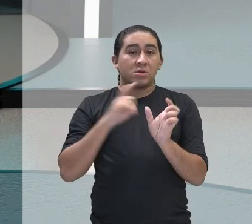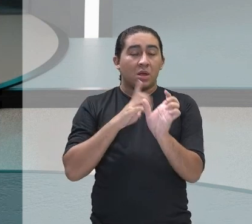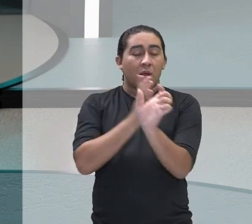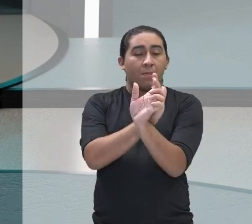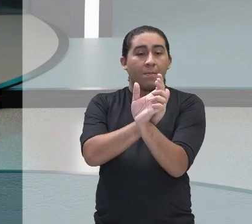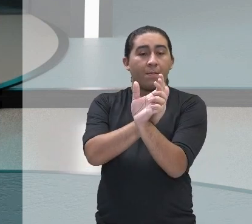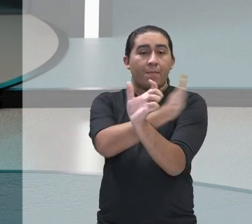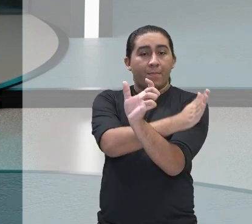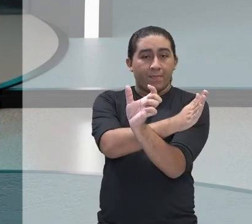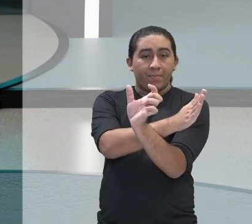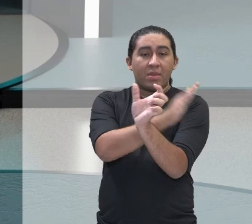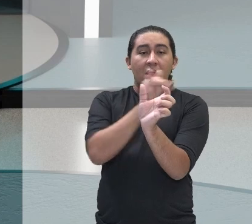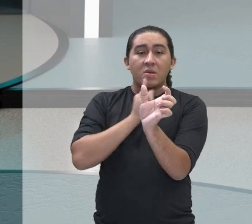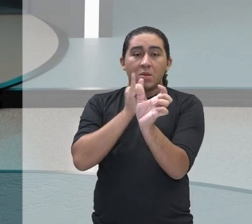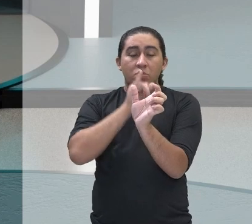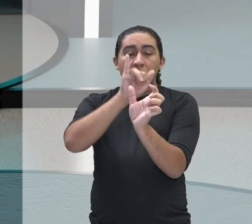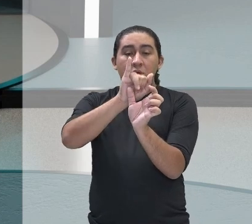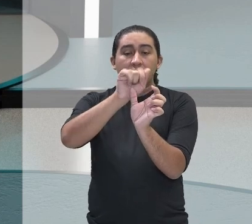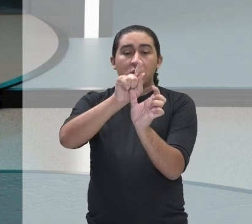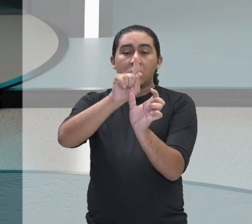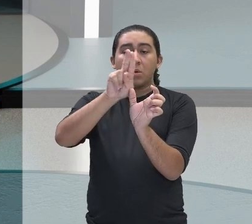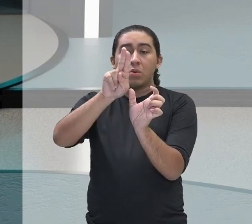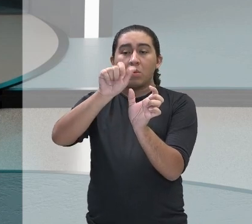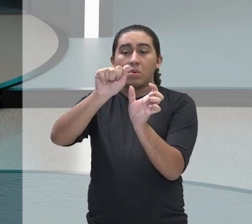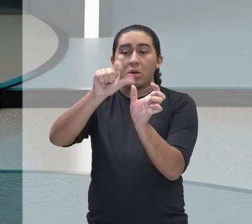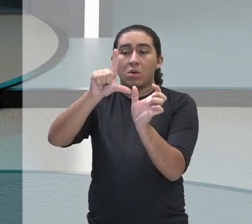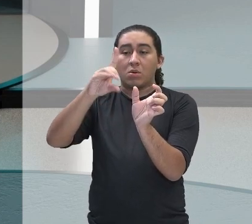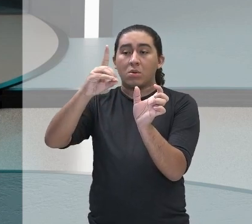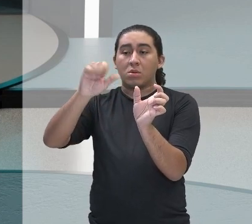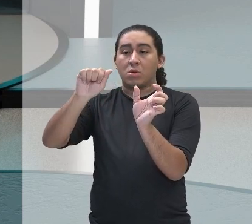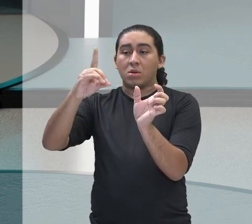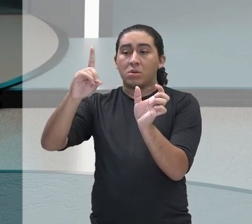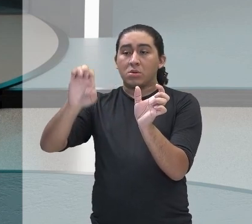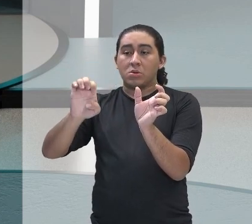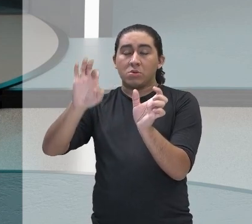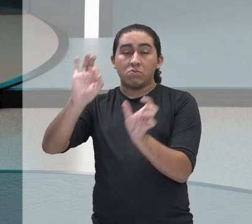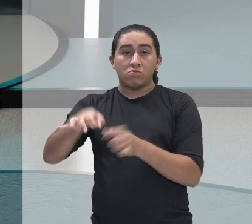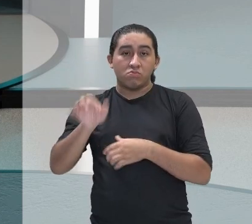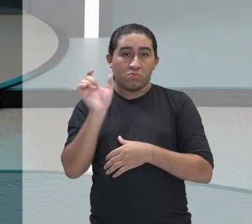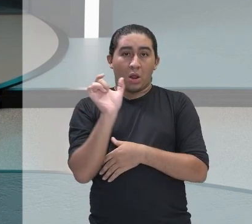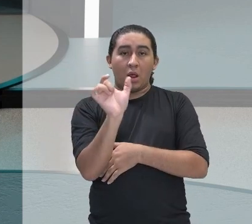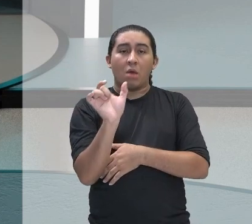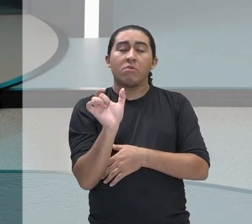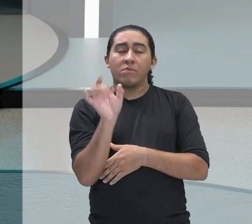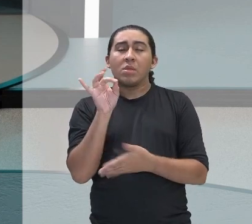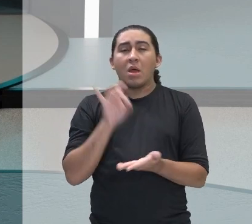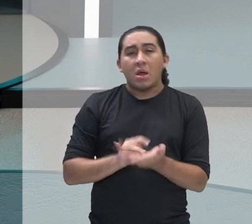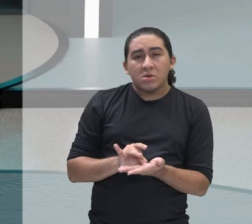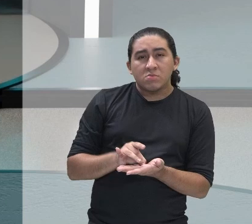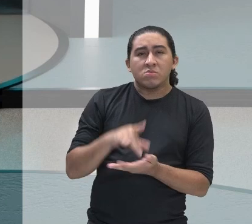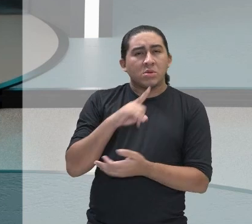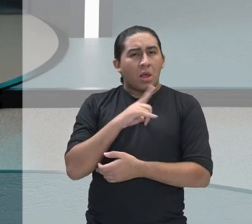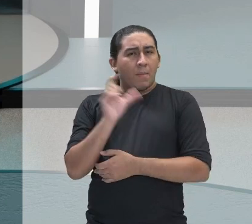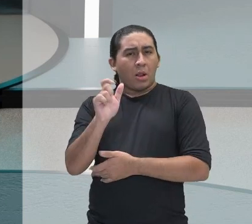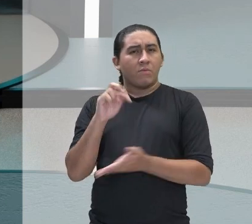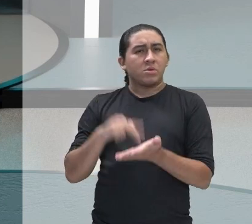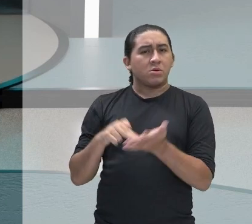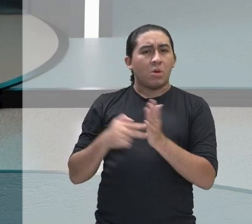prefixo, vai ficar o quê? Se eu tirar des, vai ficar igualdade. Existe a